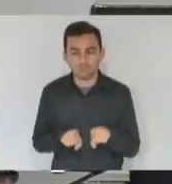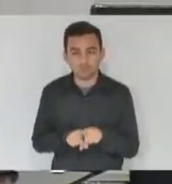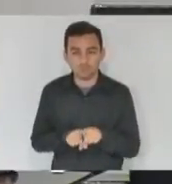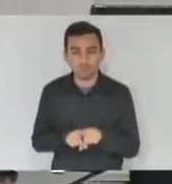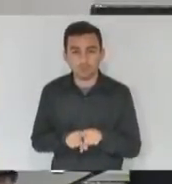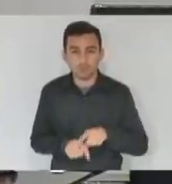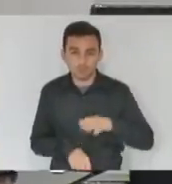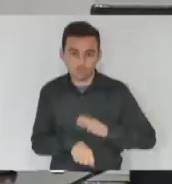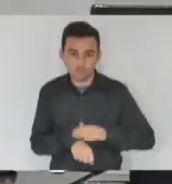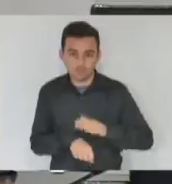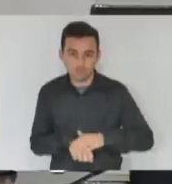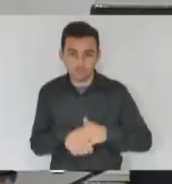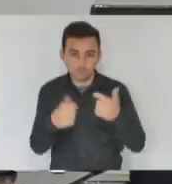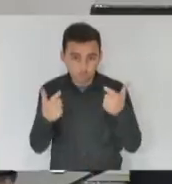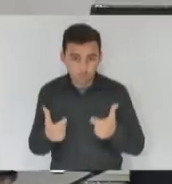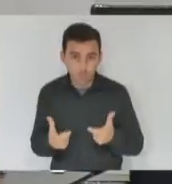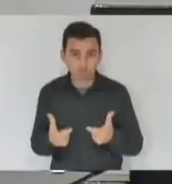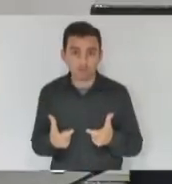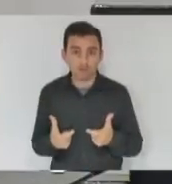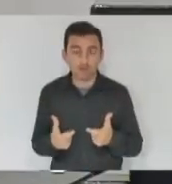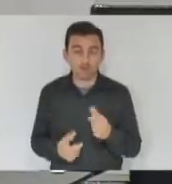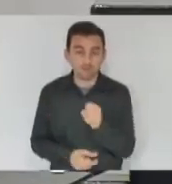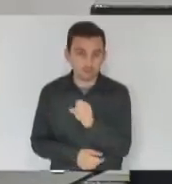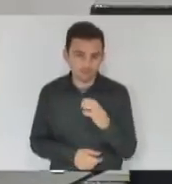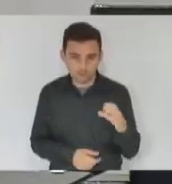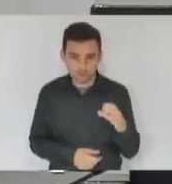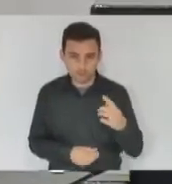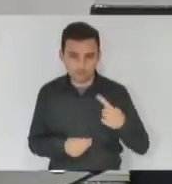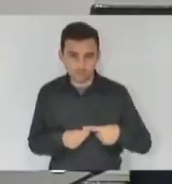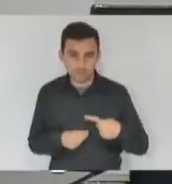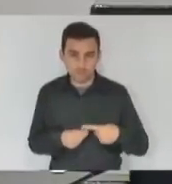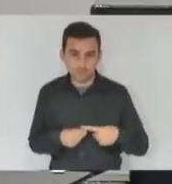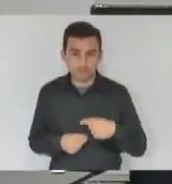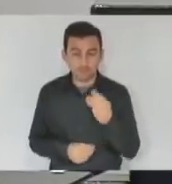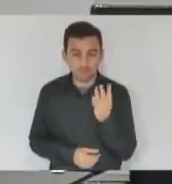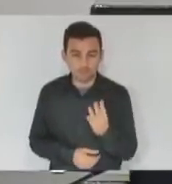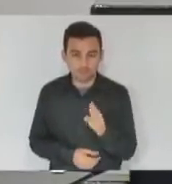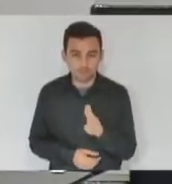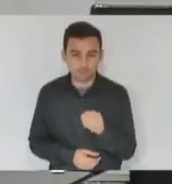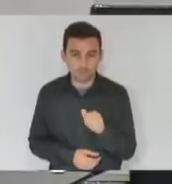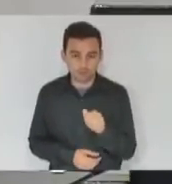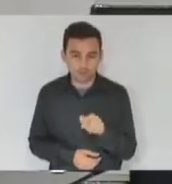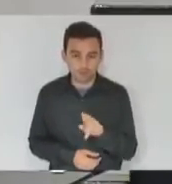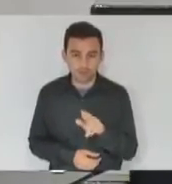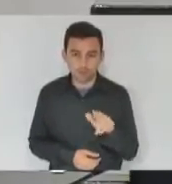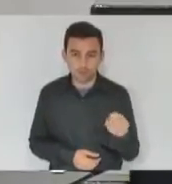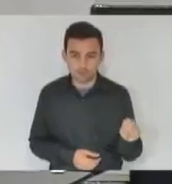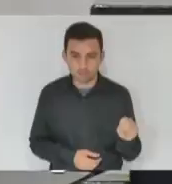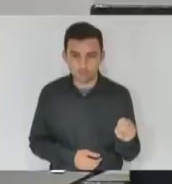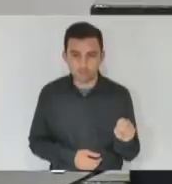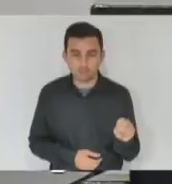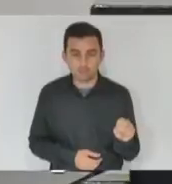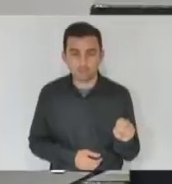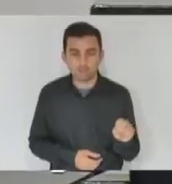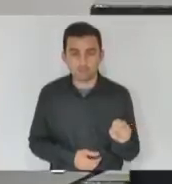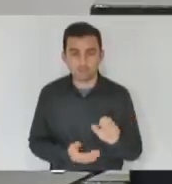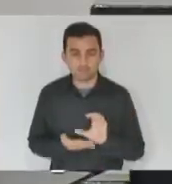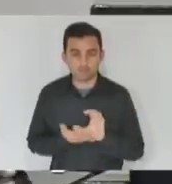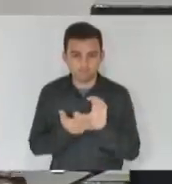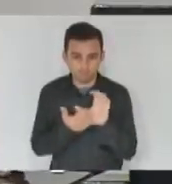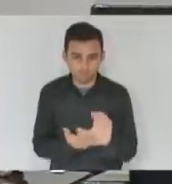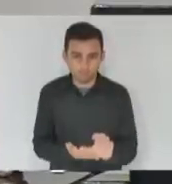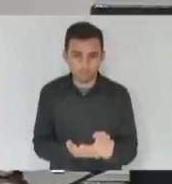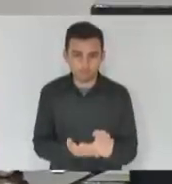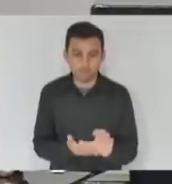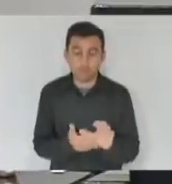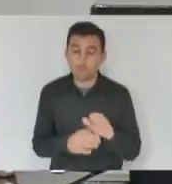Santa Catarina, no município de Três Barras. Hoje faz um investimento de mais